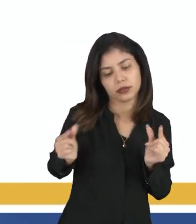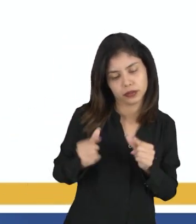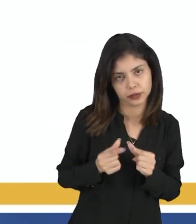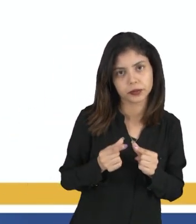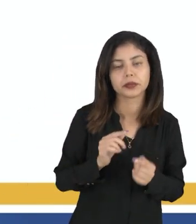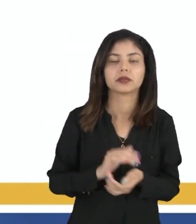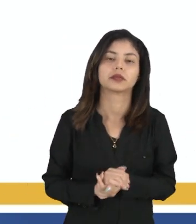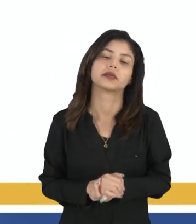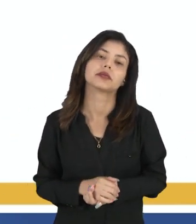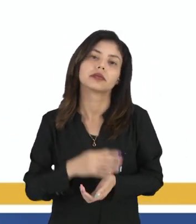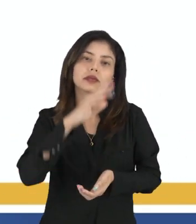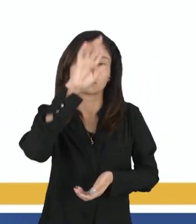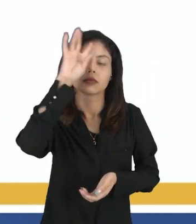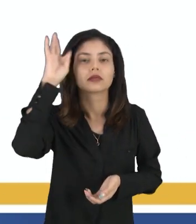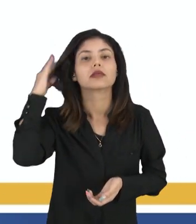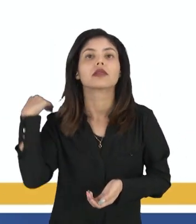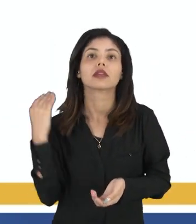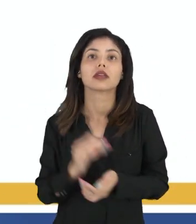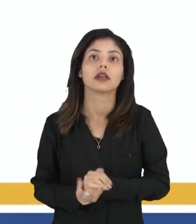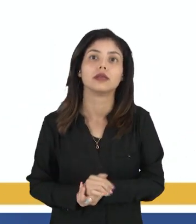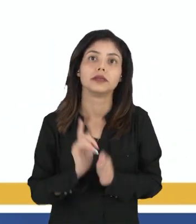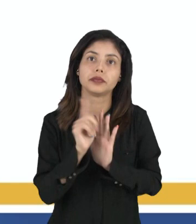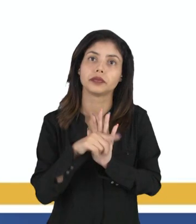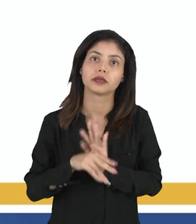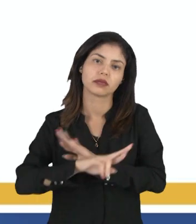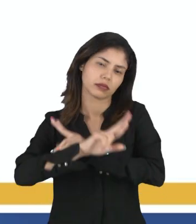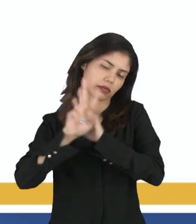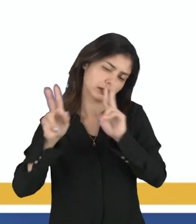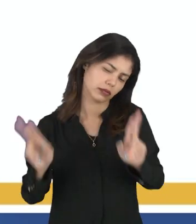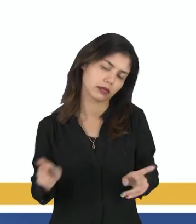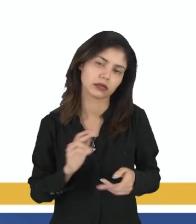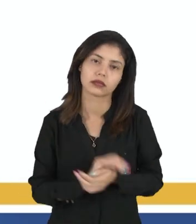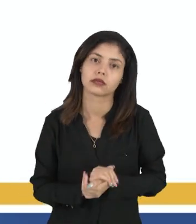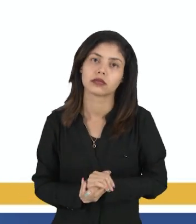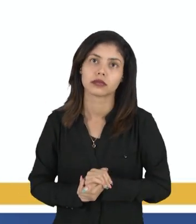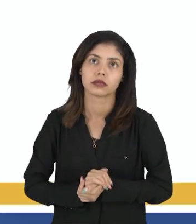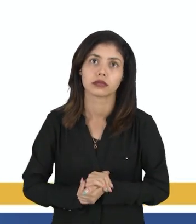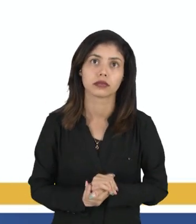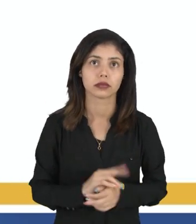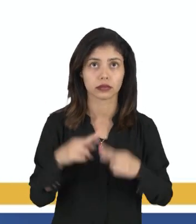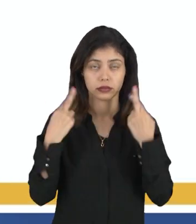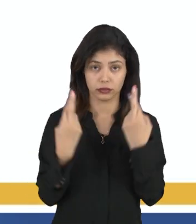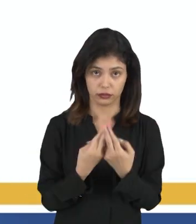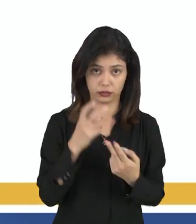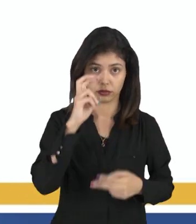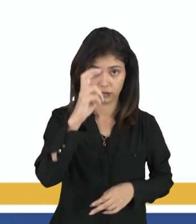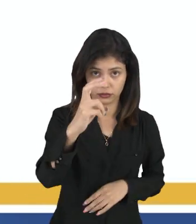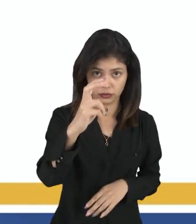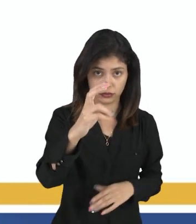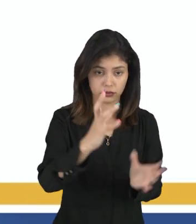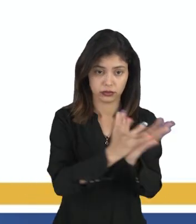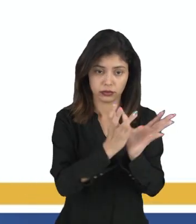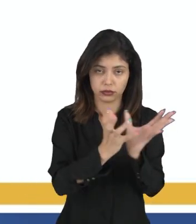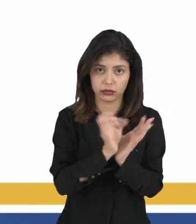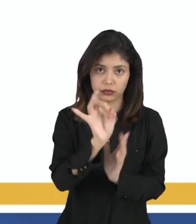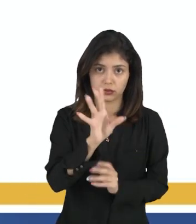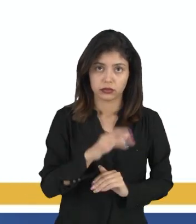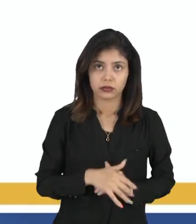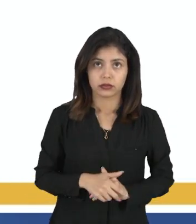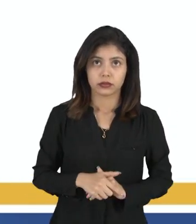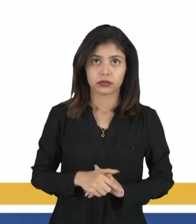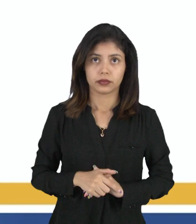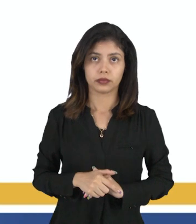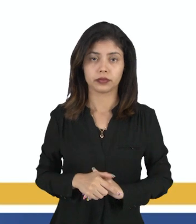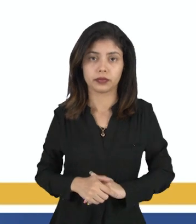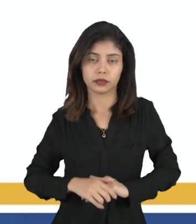mais específico. E aí gênero você tem ali milhares de gêneros, né? Enquanto que reinos você só tem 5 grupos, né? 5 táxons.